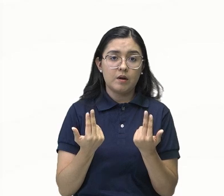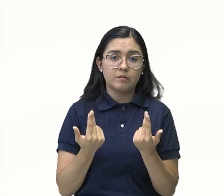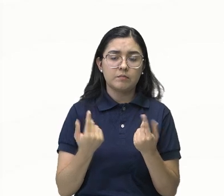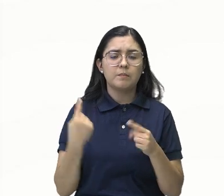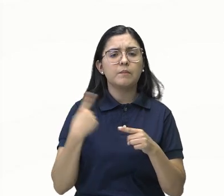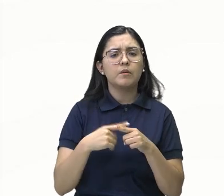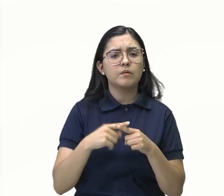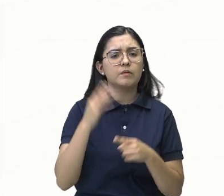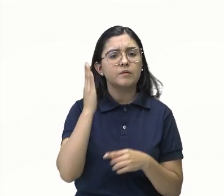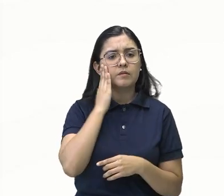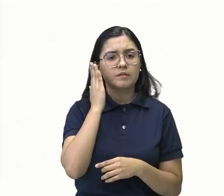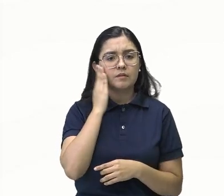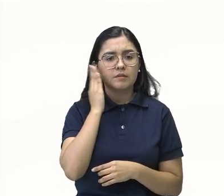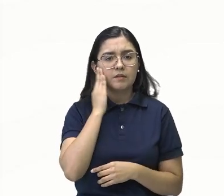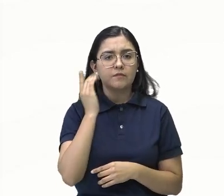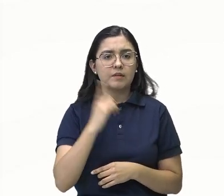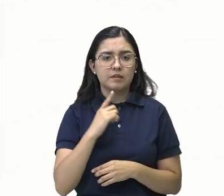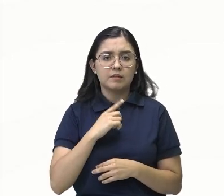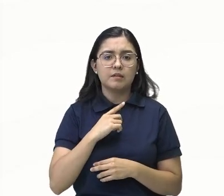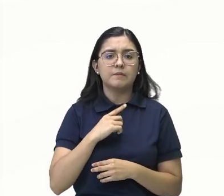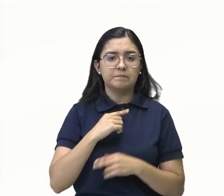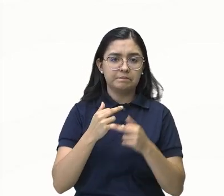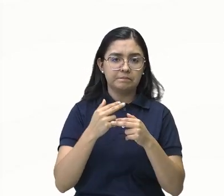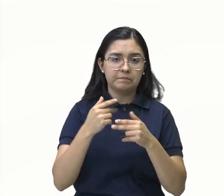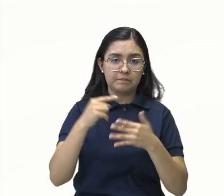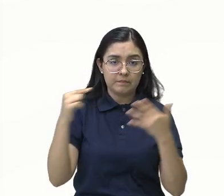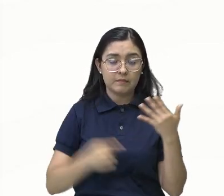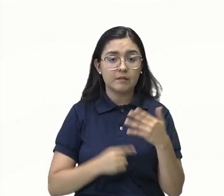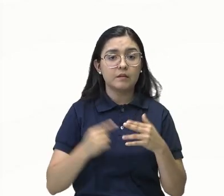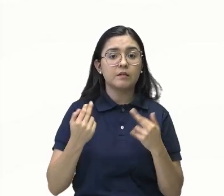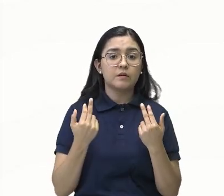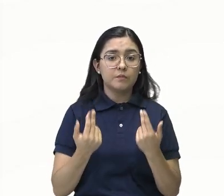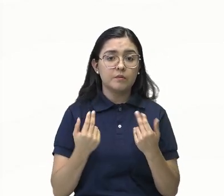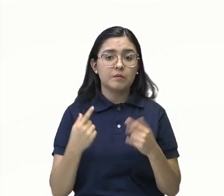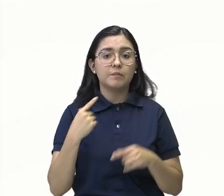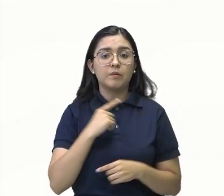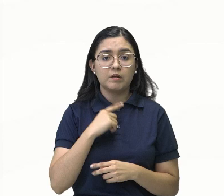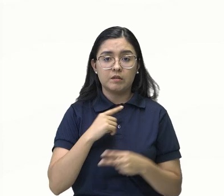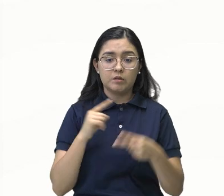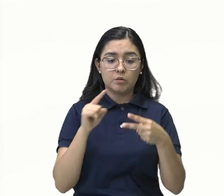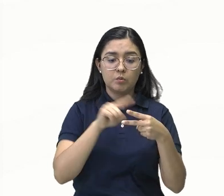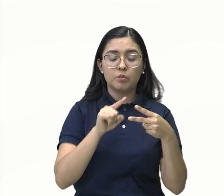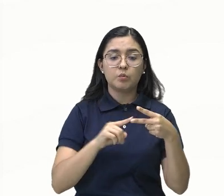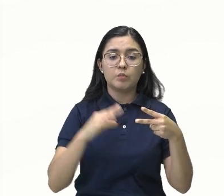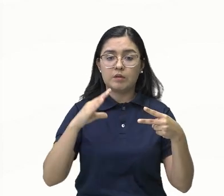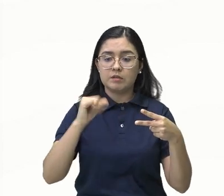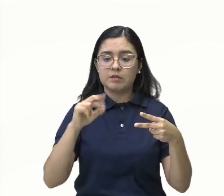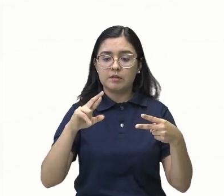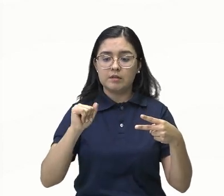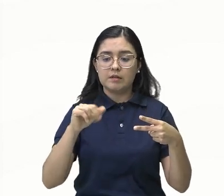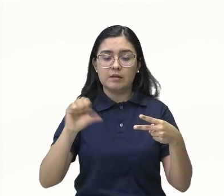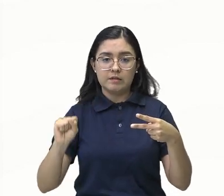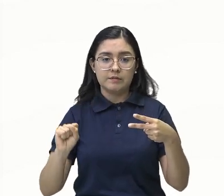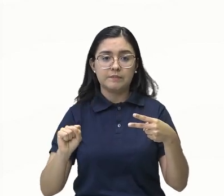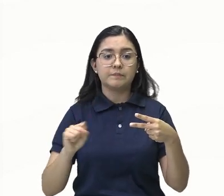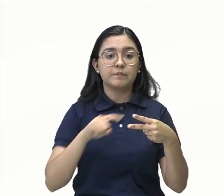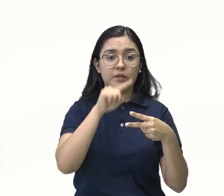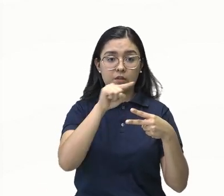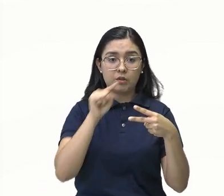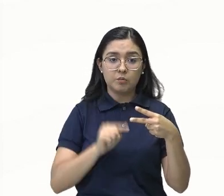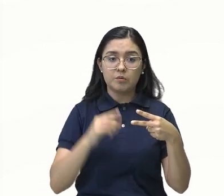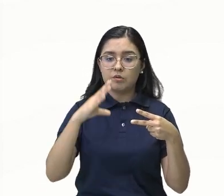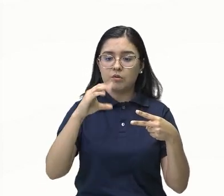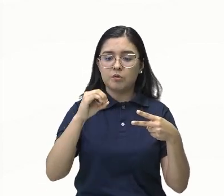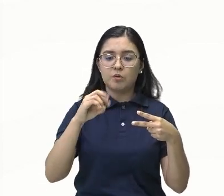que que eu sei que nós vamos ter elementos iguais? Porque nós vamos ter 2 caras e 2 coroas aqui na